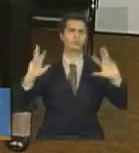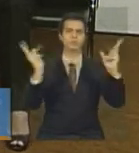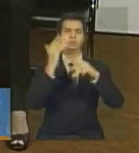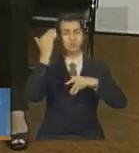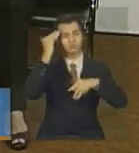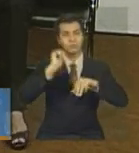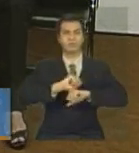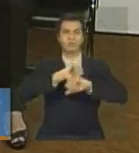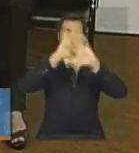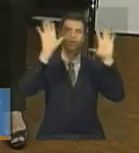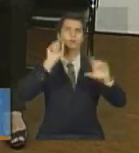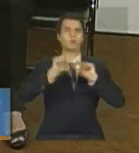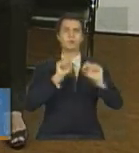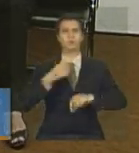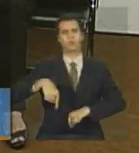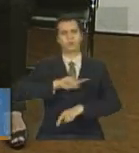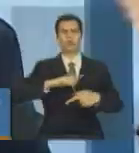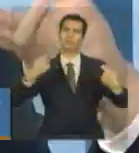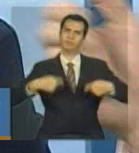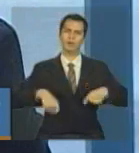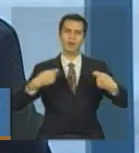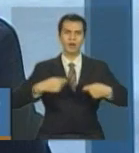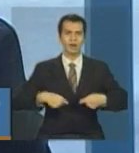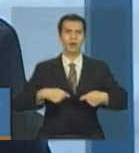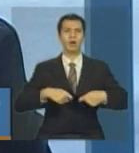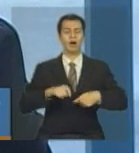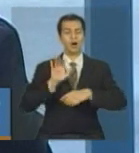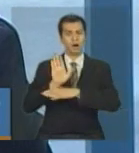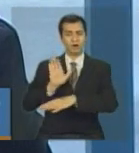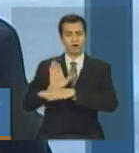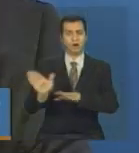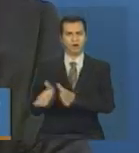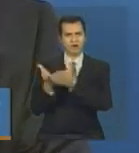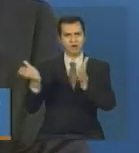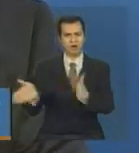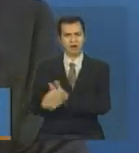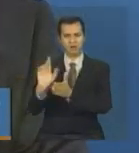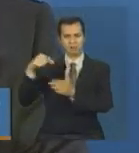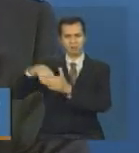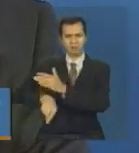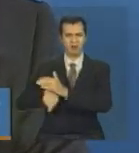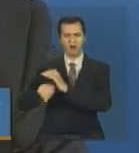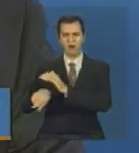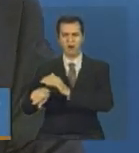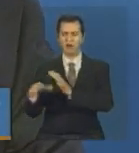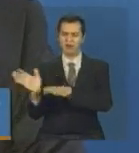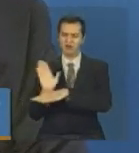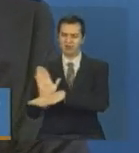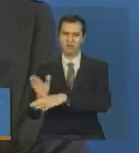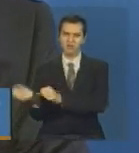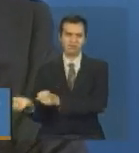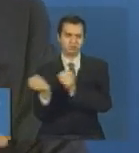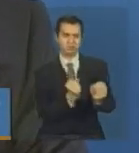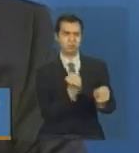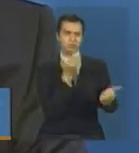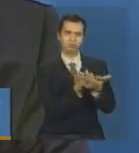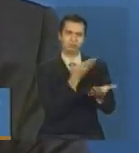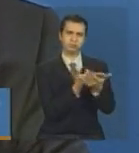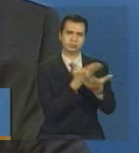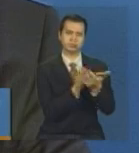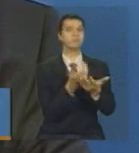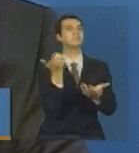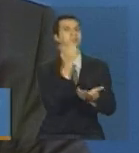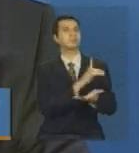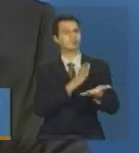nós construirmos uma porta de entrada ou abrirmos a porta de entrada para que esse público que muitas vezes nunca teve acesso, nunca, mas